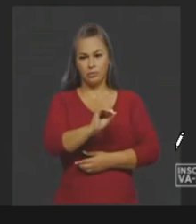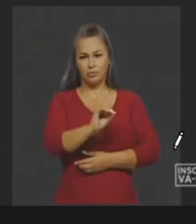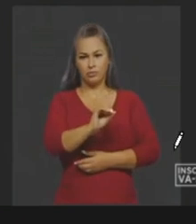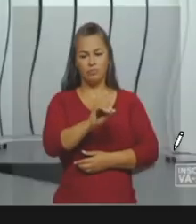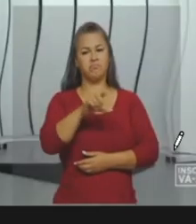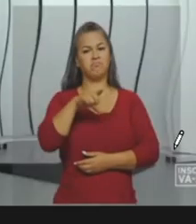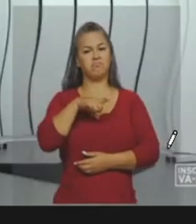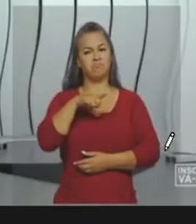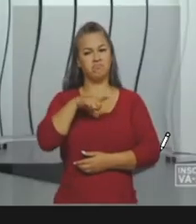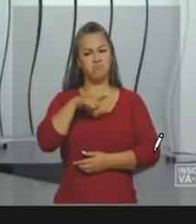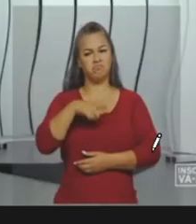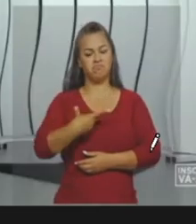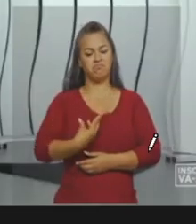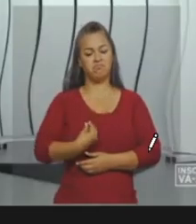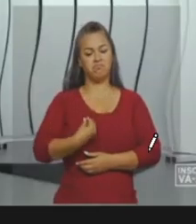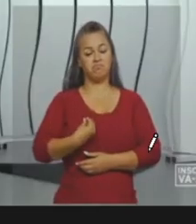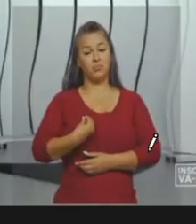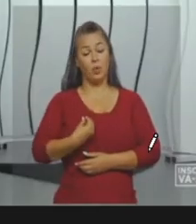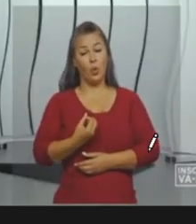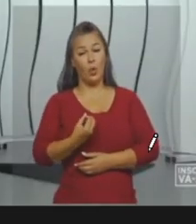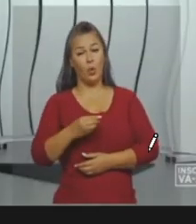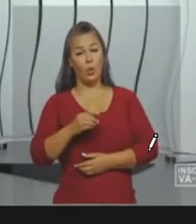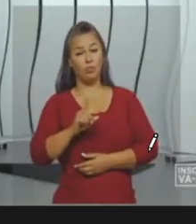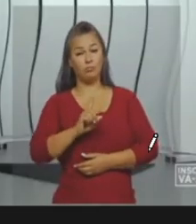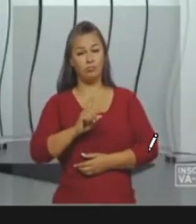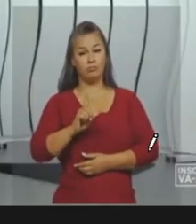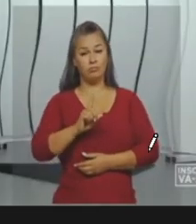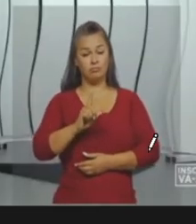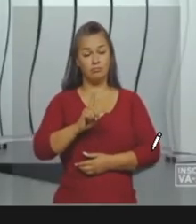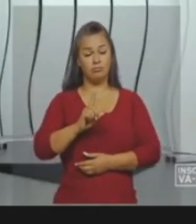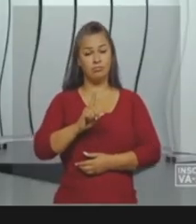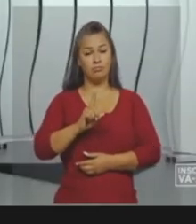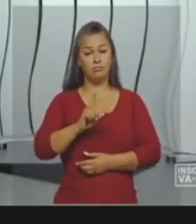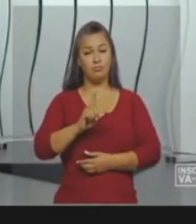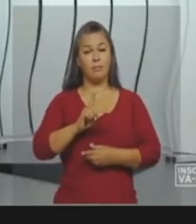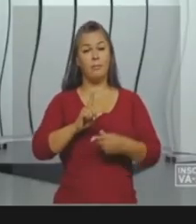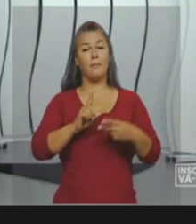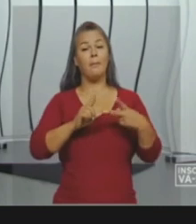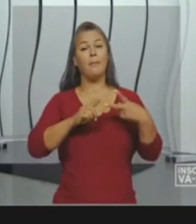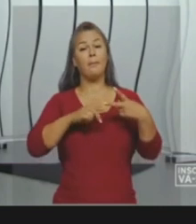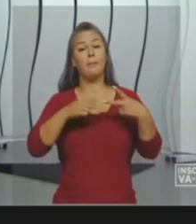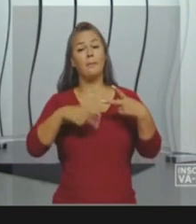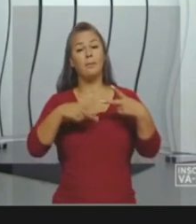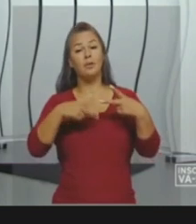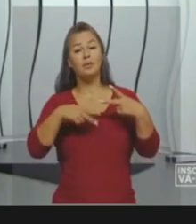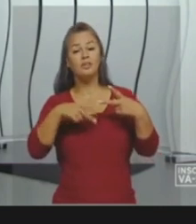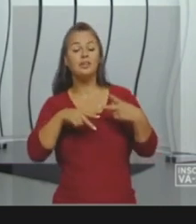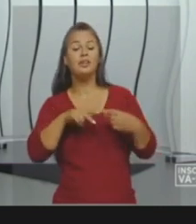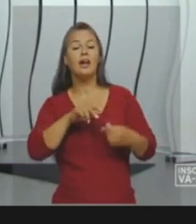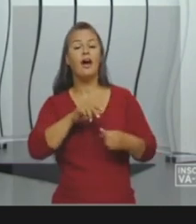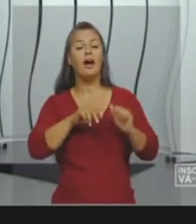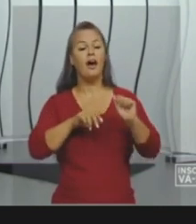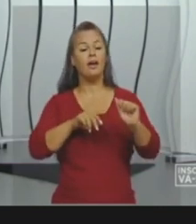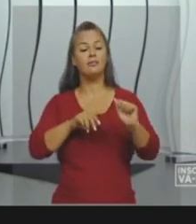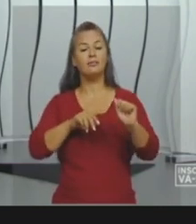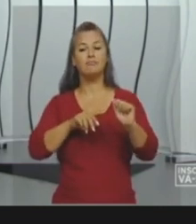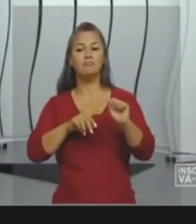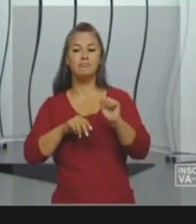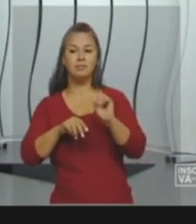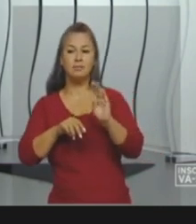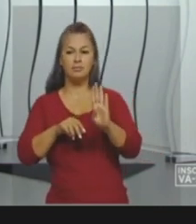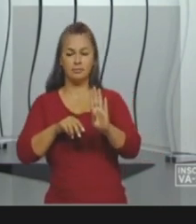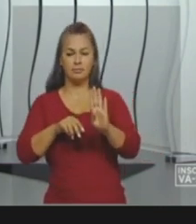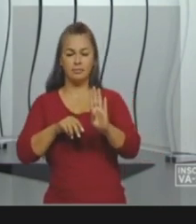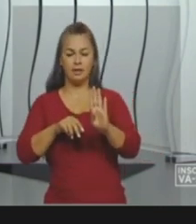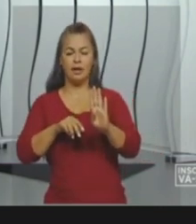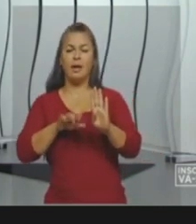a presença ou ausência das proteínas A e B. Então, quando a gente fala em sistema ABO, tem dois